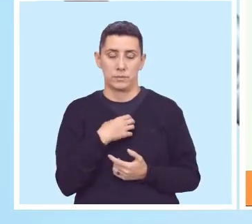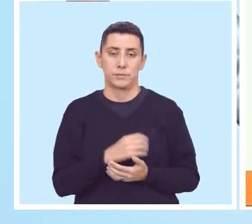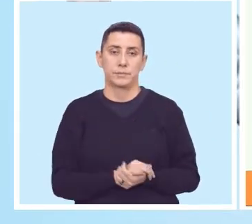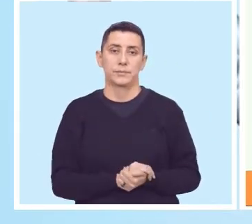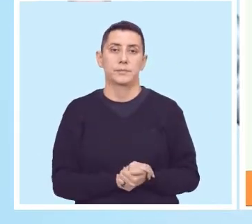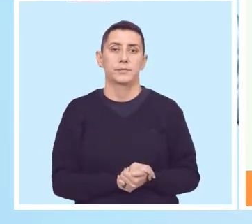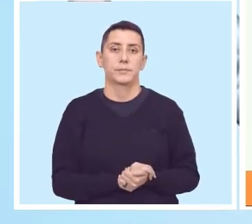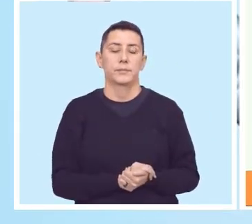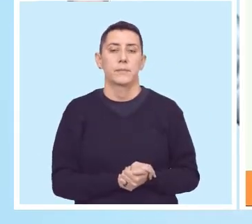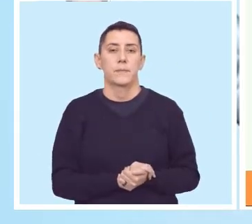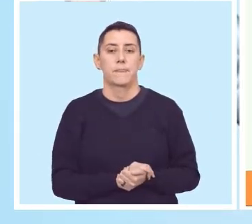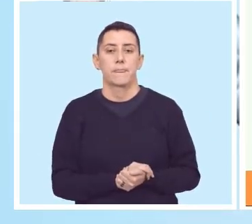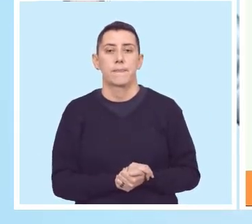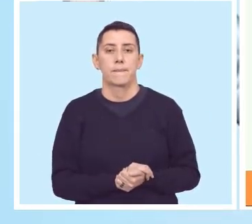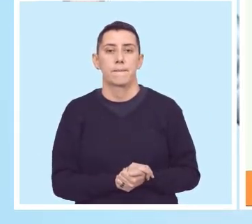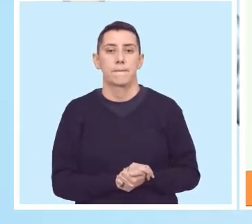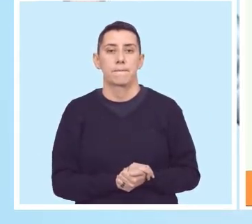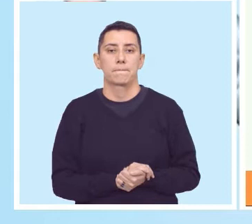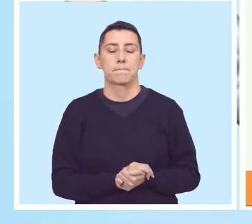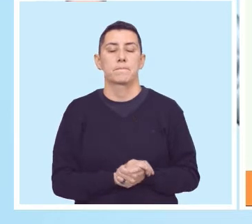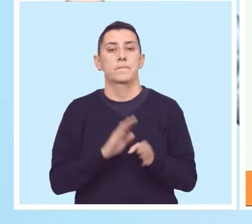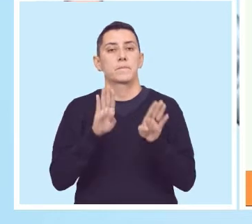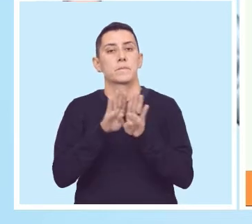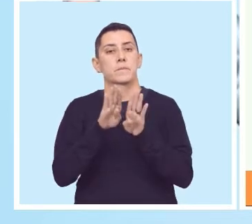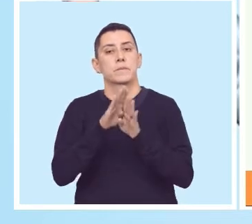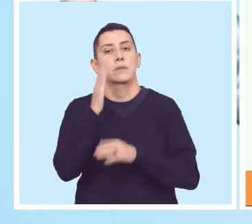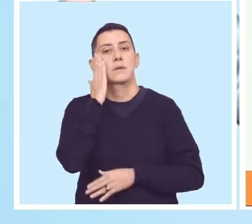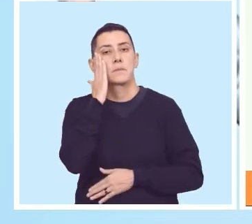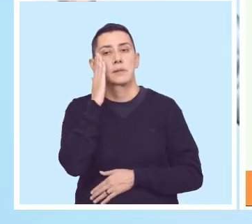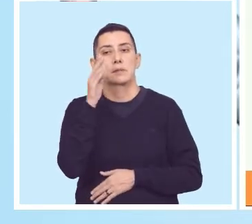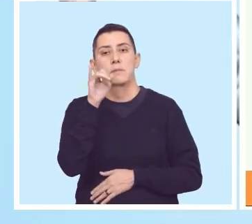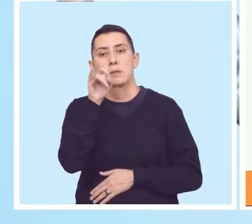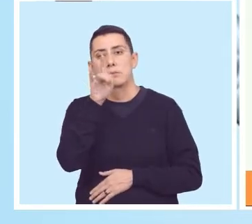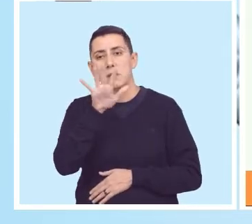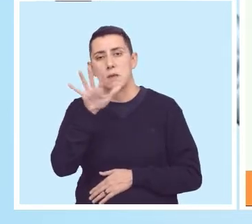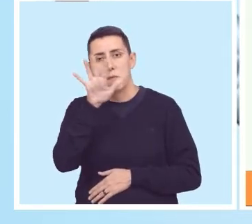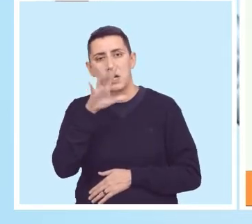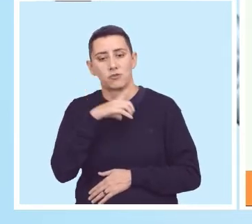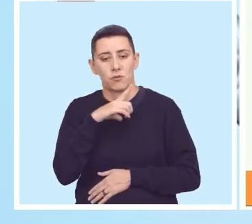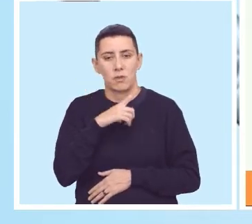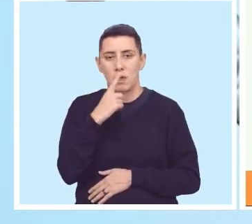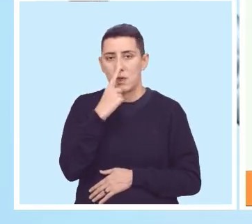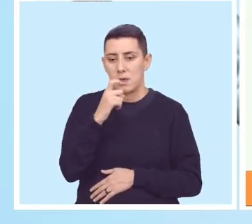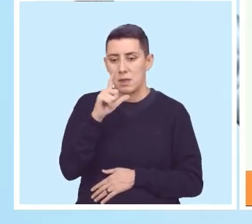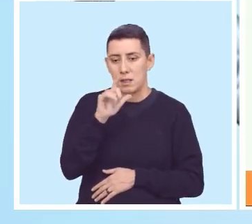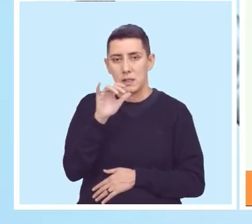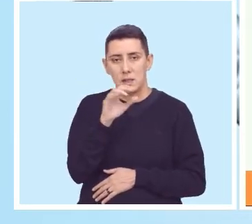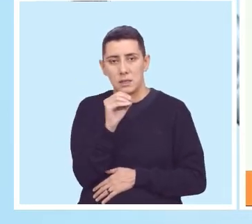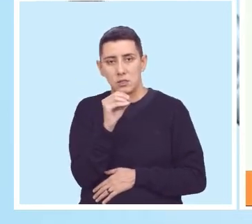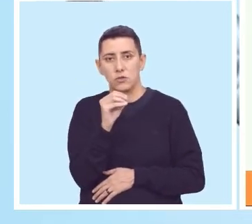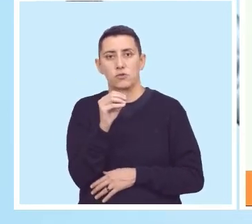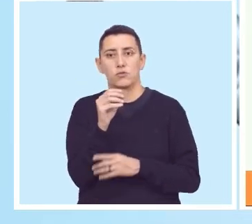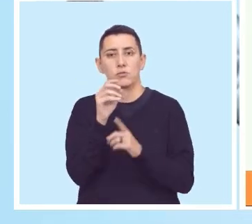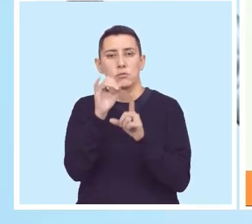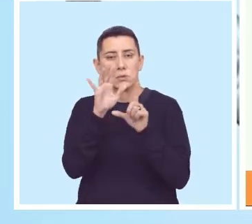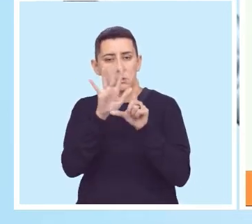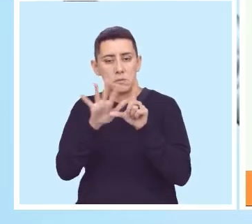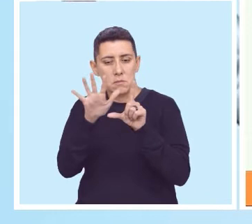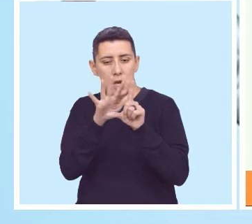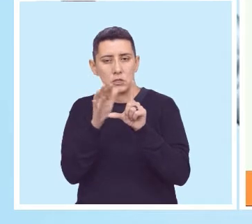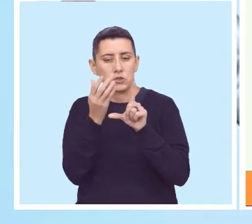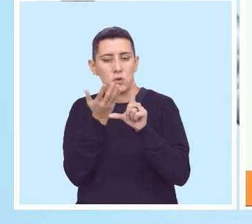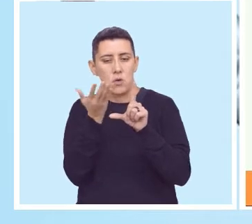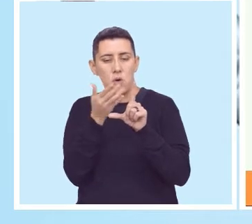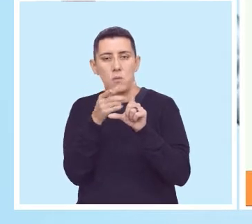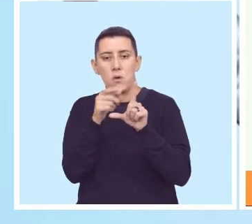uma degradação, se é identificado algum lixo ali naquela imagem, e a partir dali é feita o